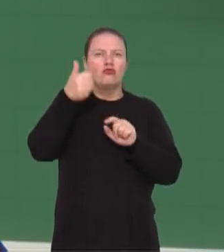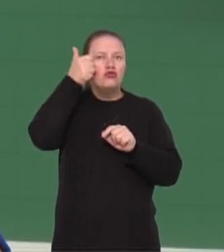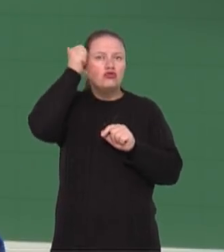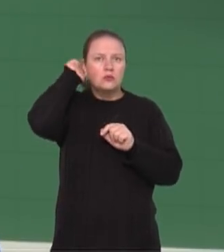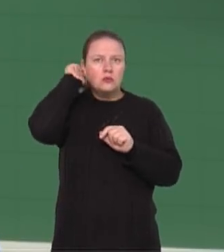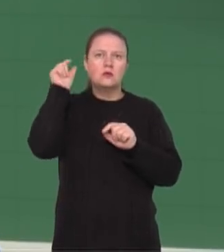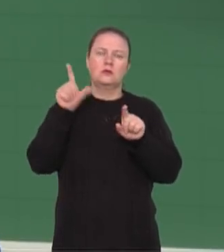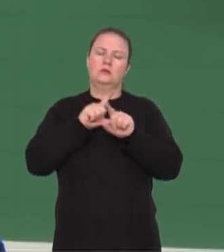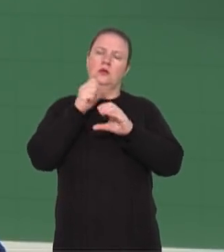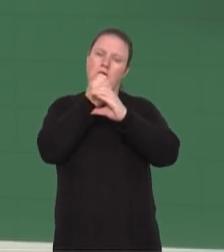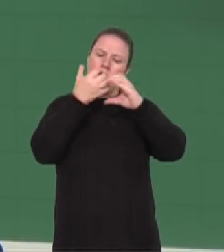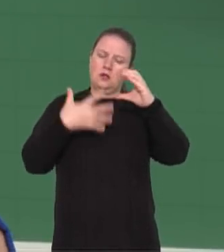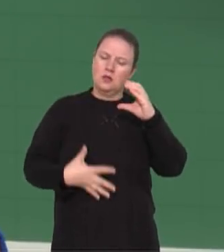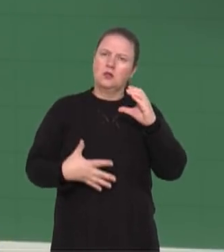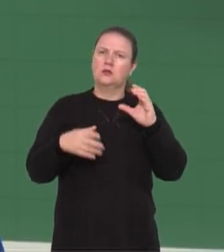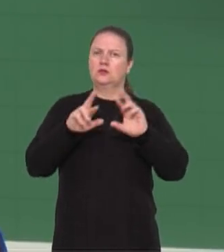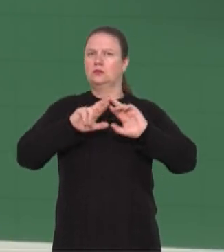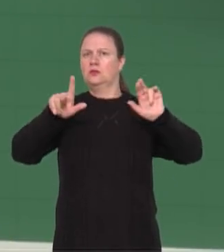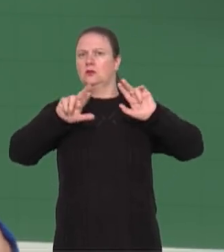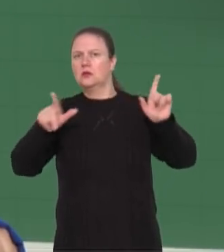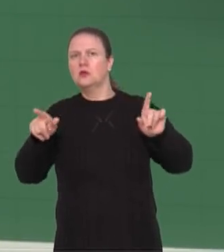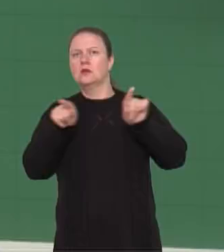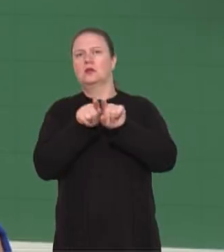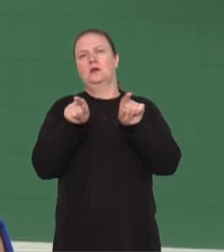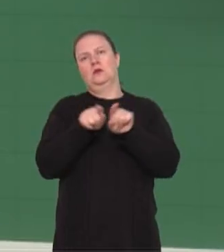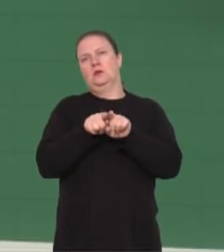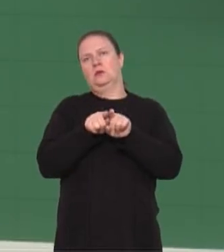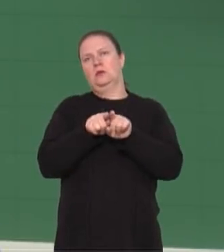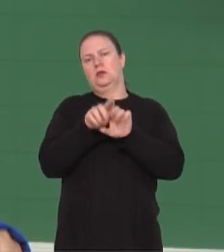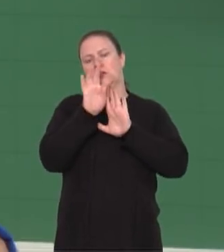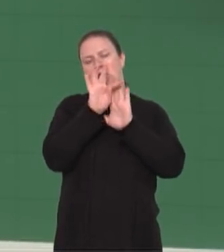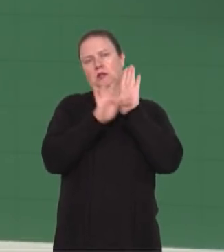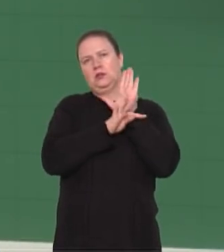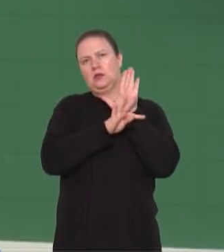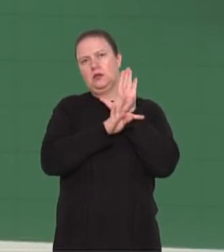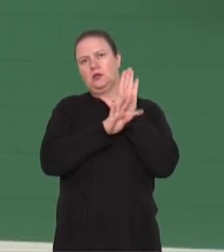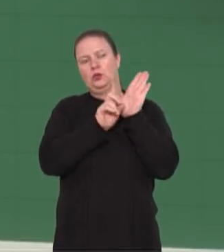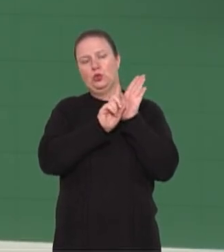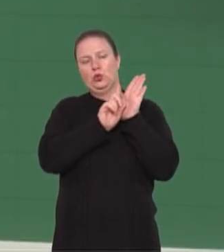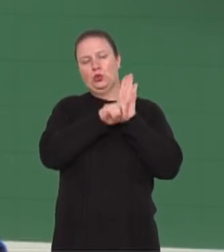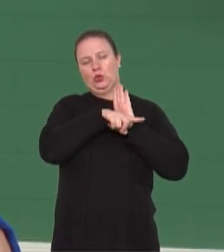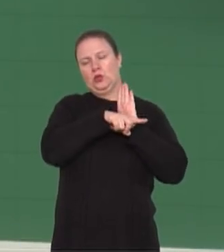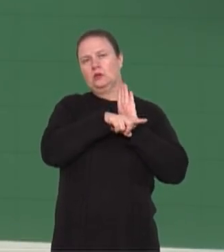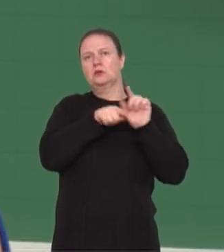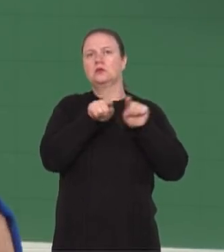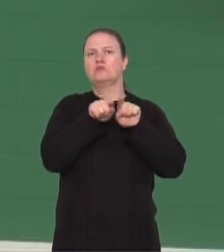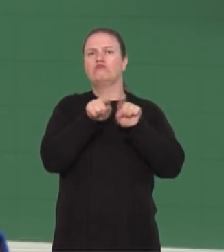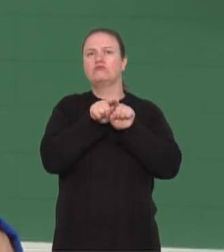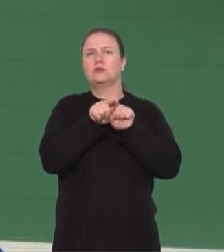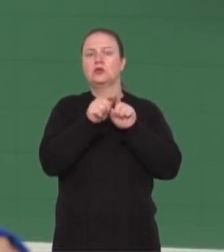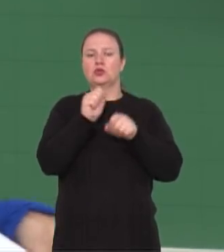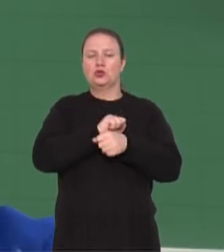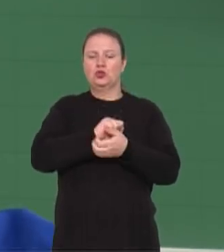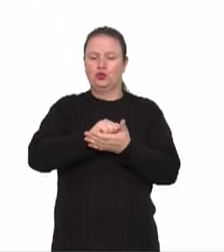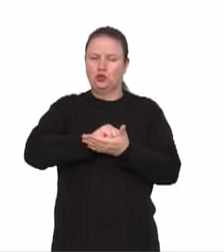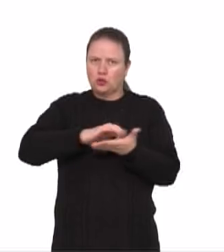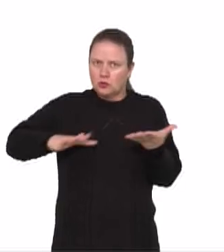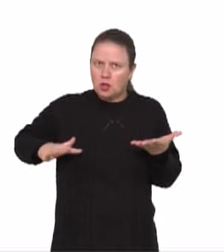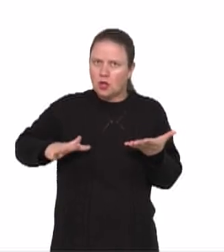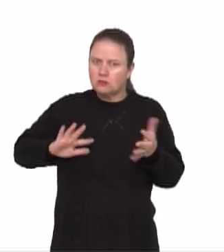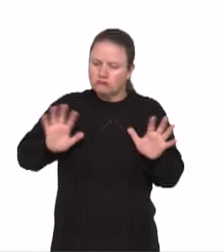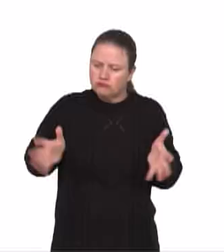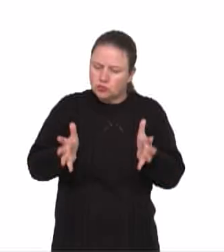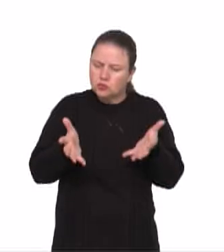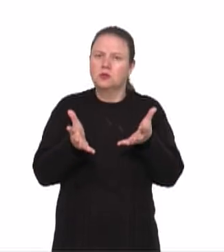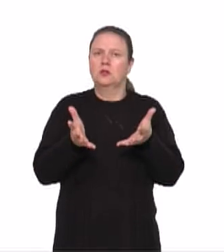características diferentes dos demais textos, dos demais gêneros textuais, e por isso essa atividade vem para reforçar a